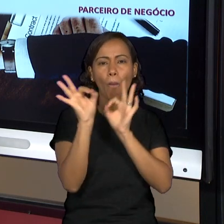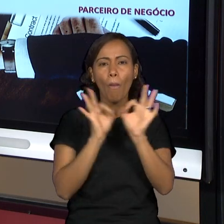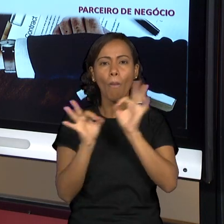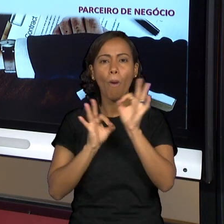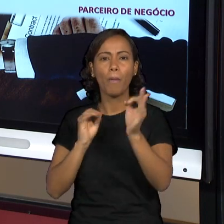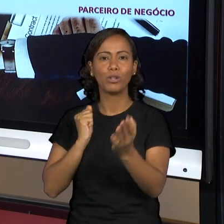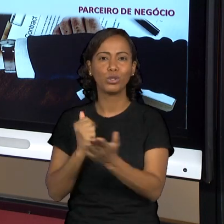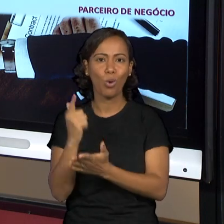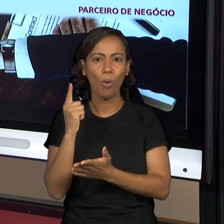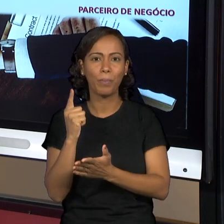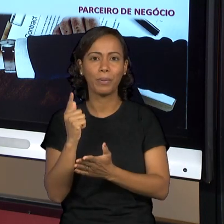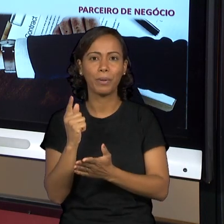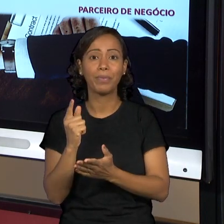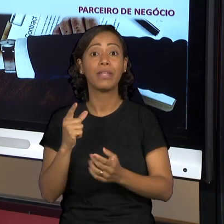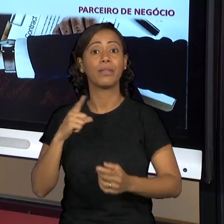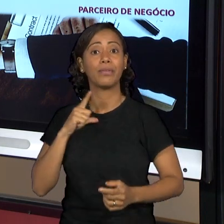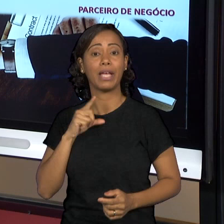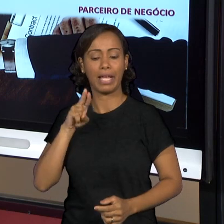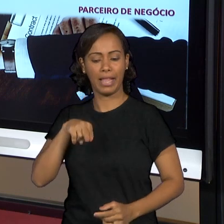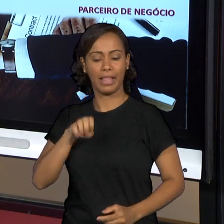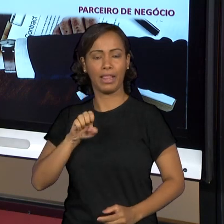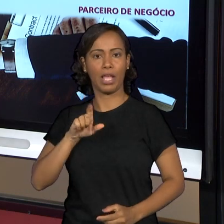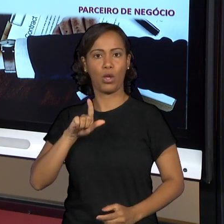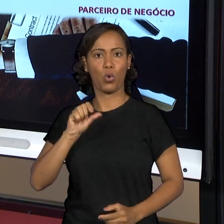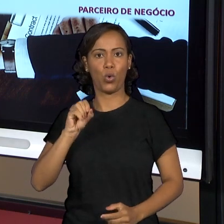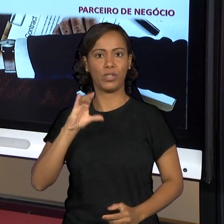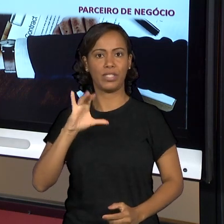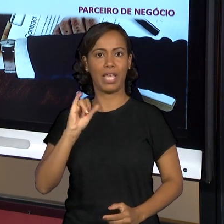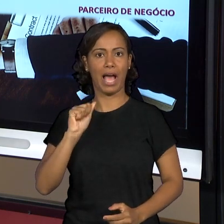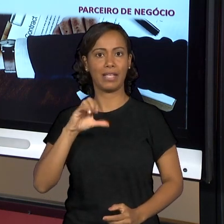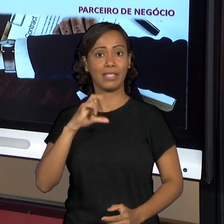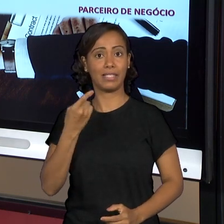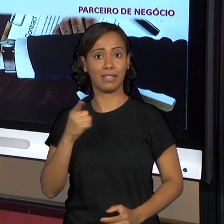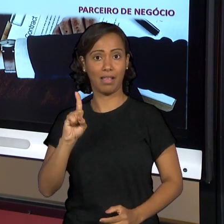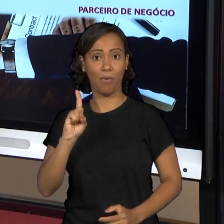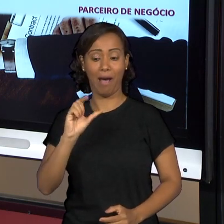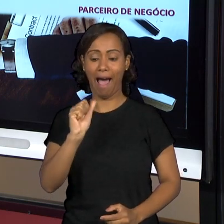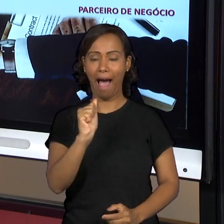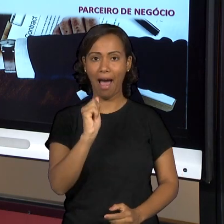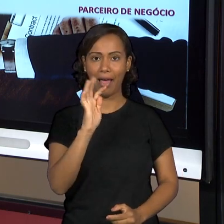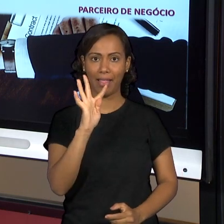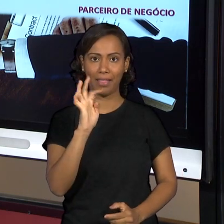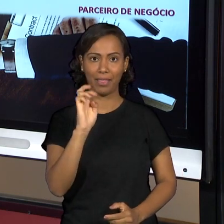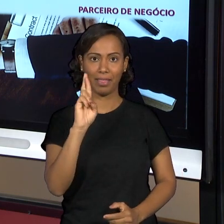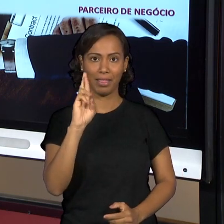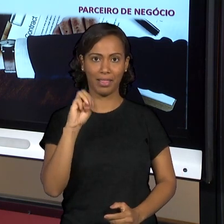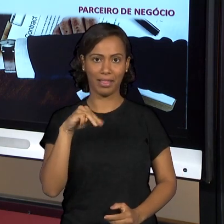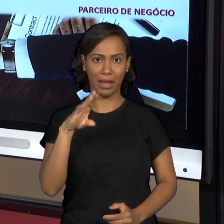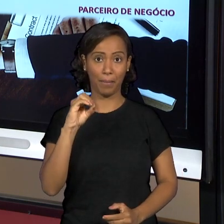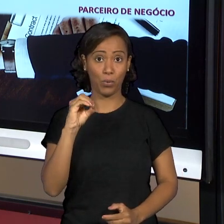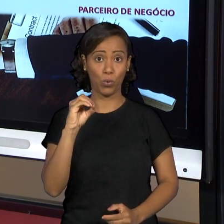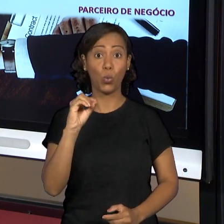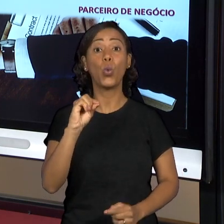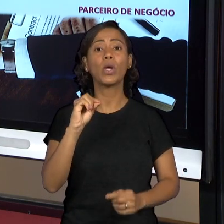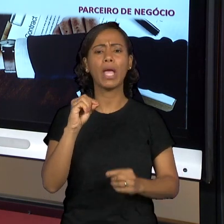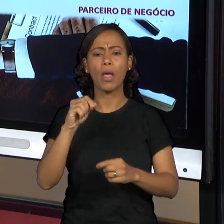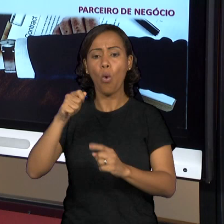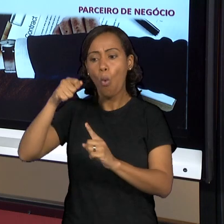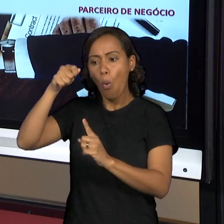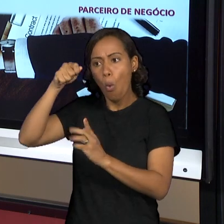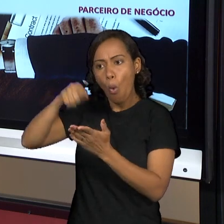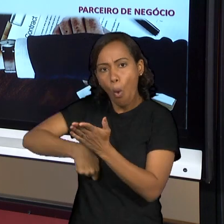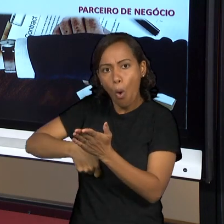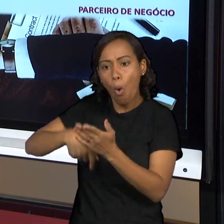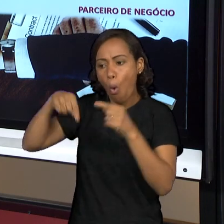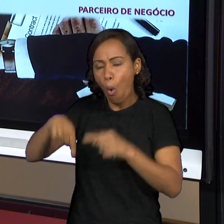negociação chamada de negociação a termo, contrato hoje para um período futuro. Dentro desse processo de negociação a termo,